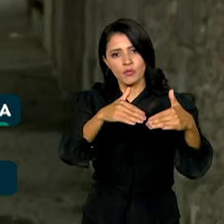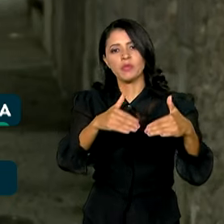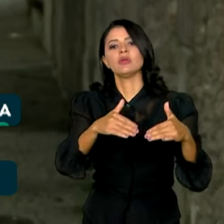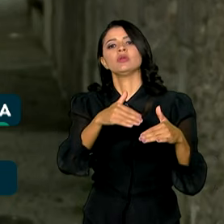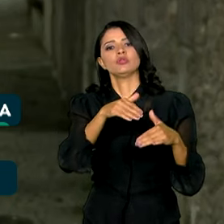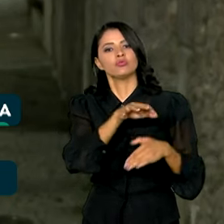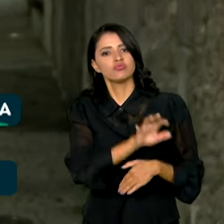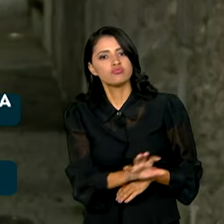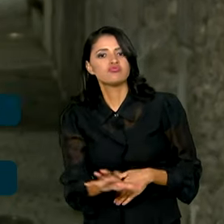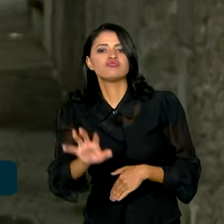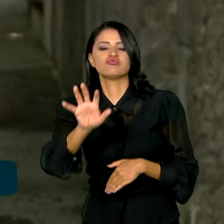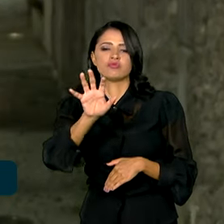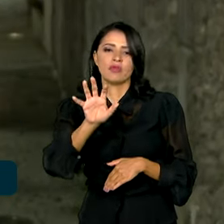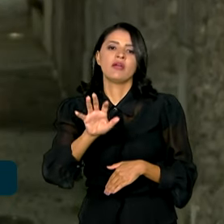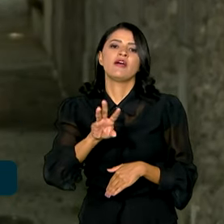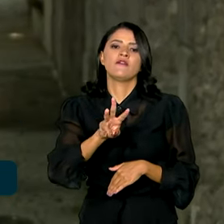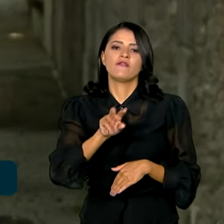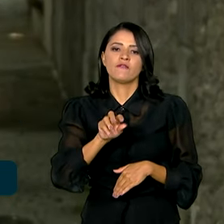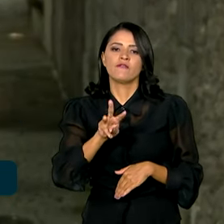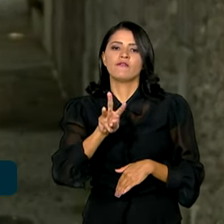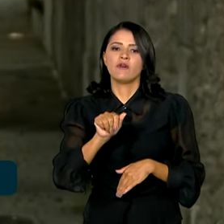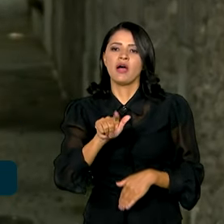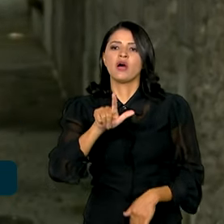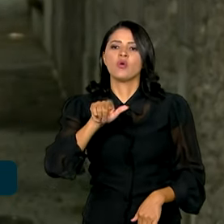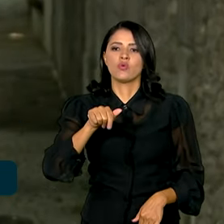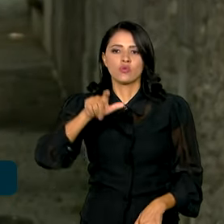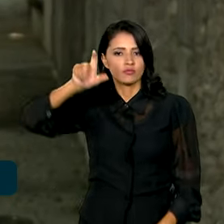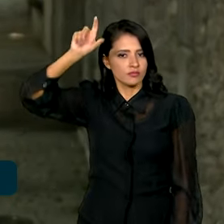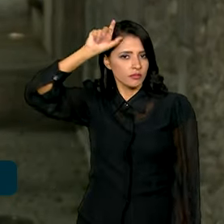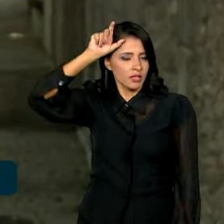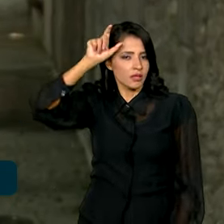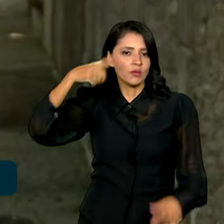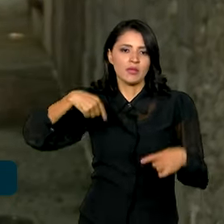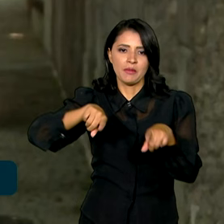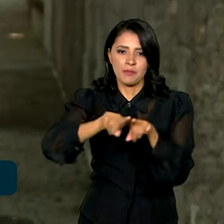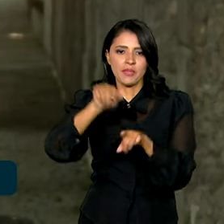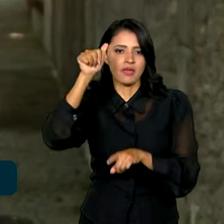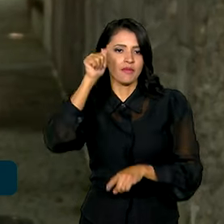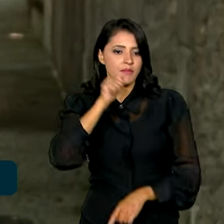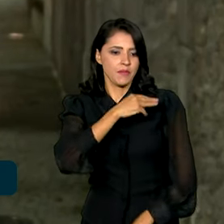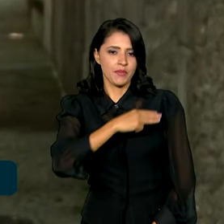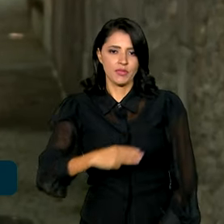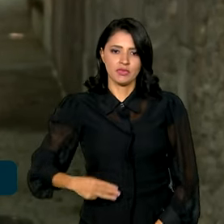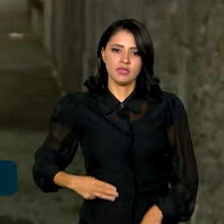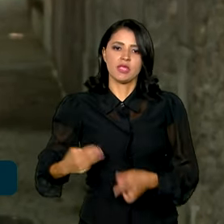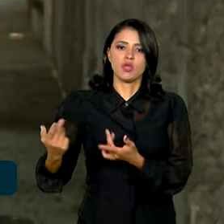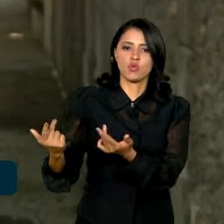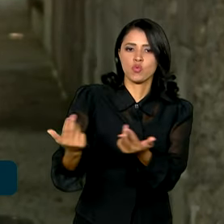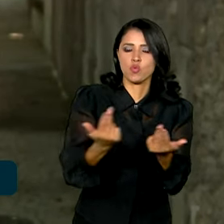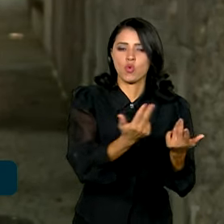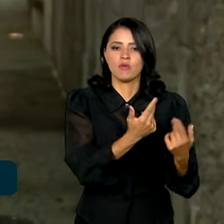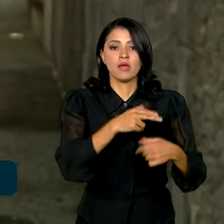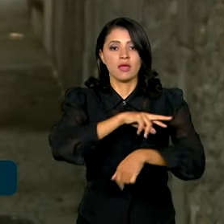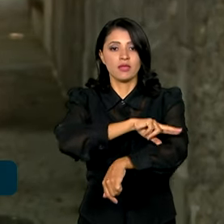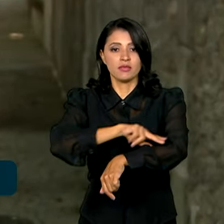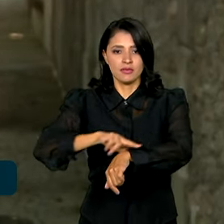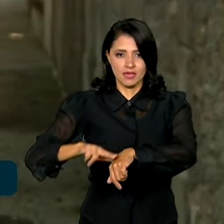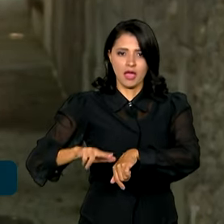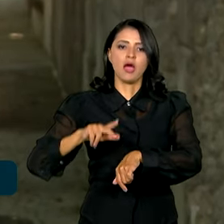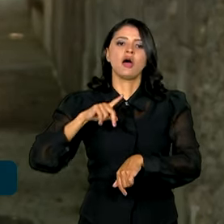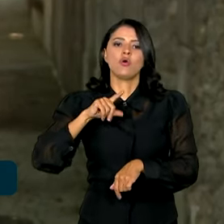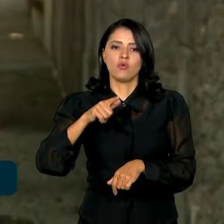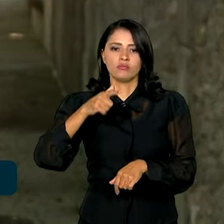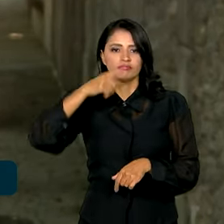Desenvolvimento Regional, Valdez Góes, também da Igualdade, a ministra da Igualdade Social, Racial,